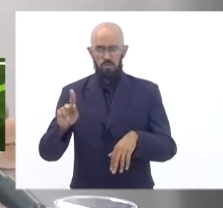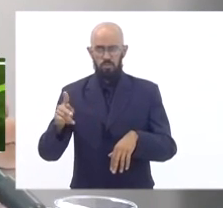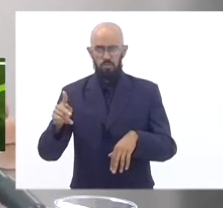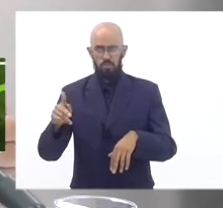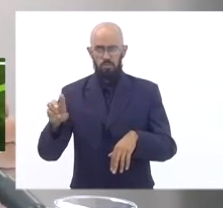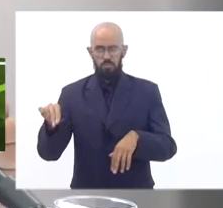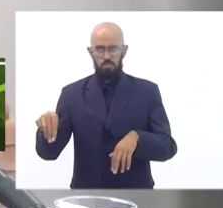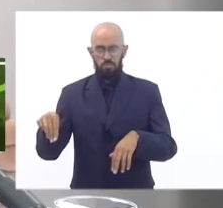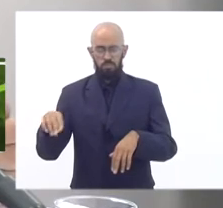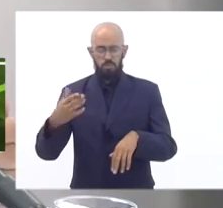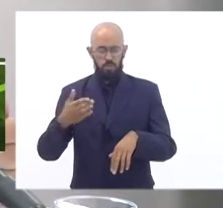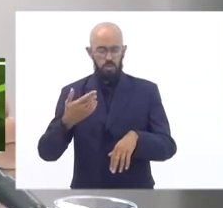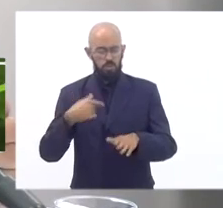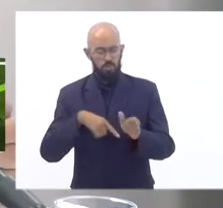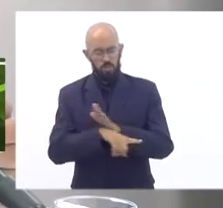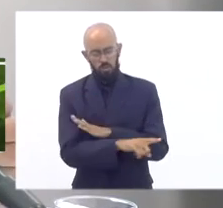assim,